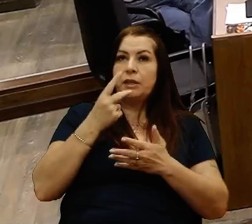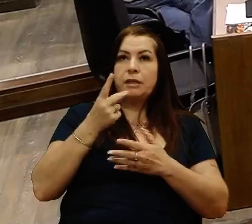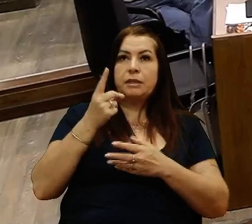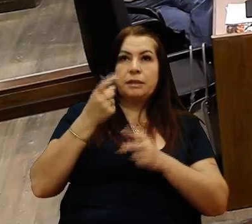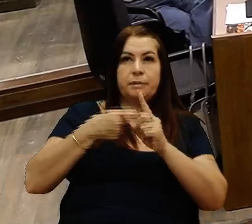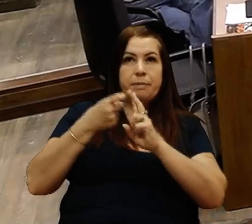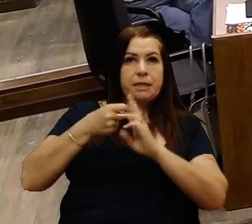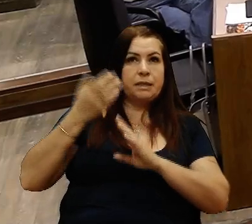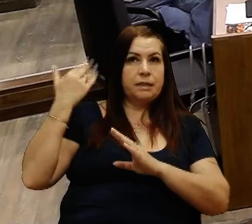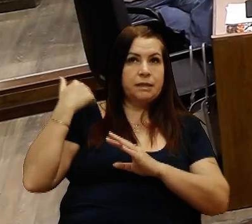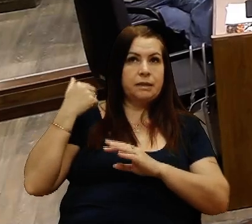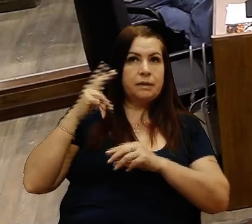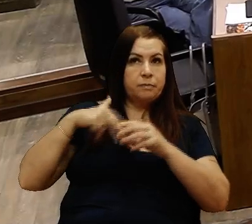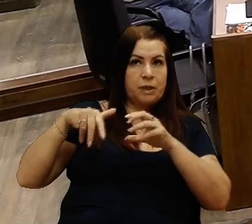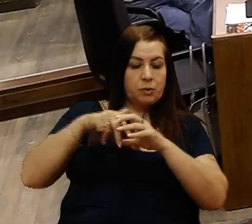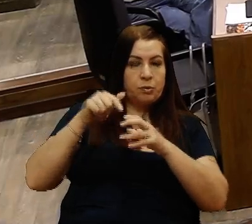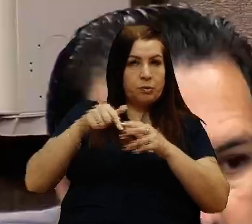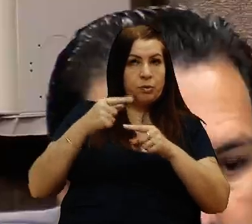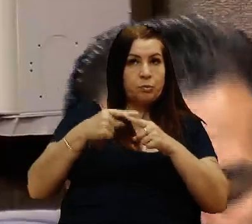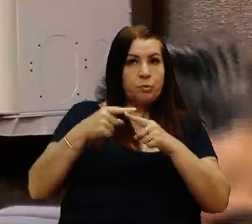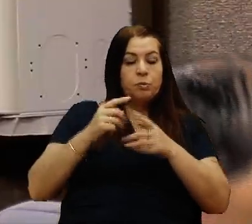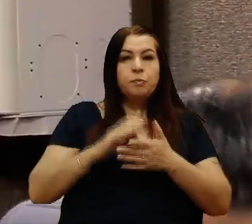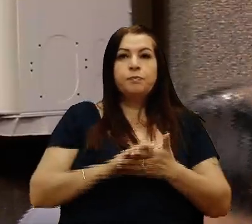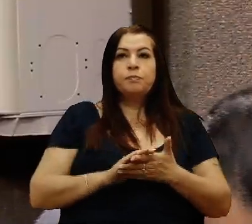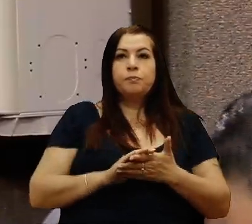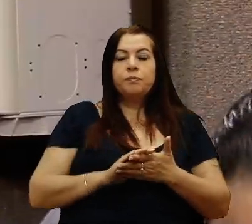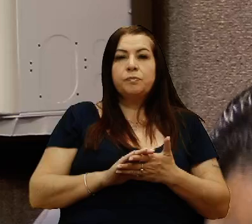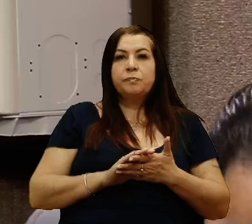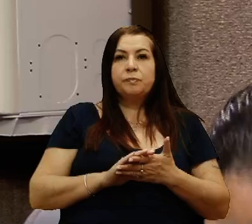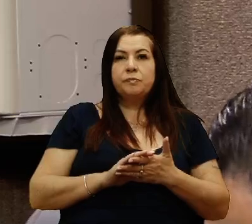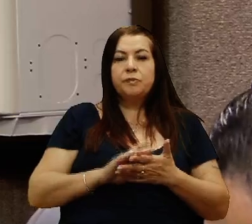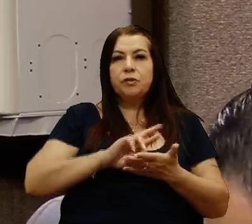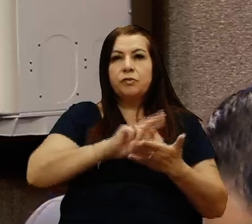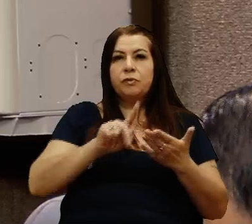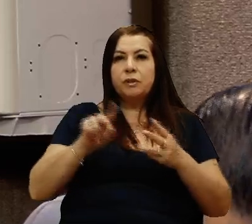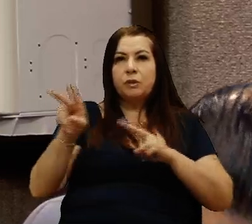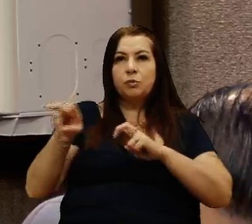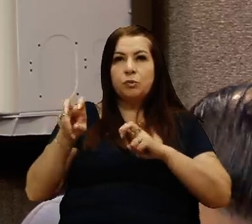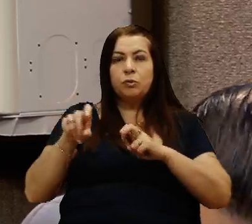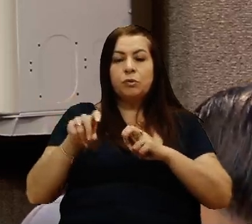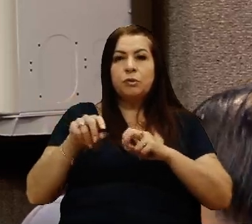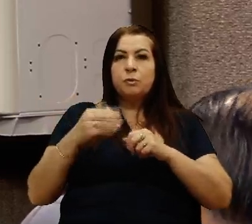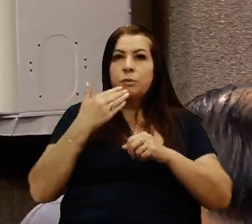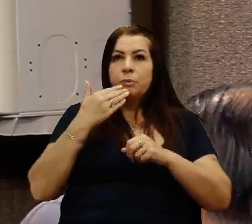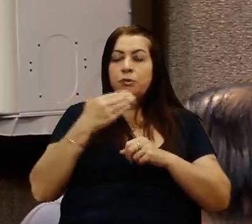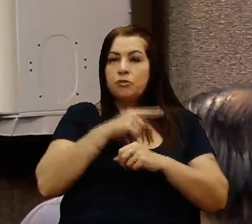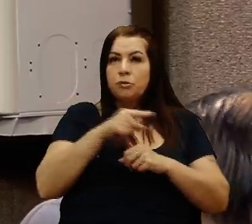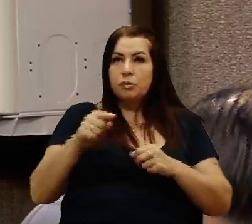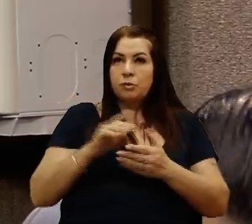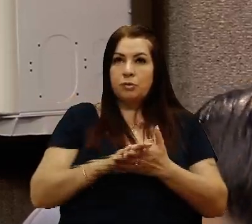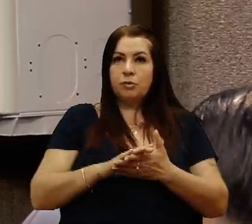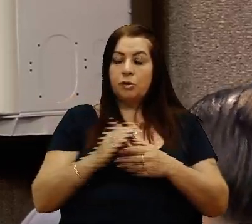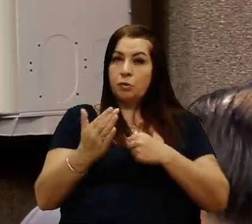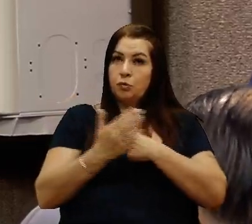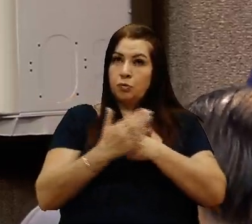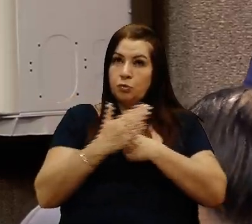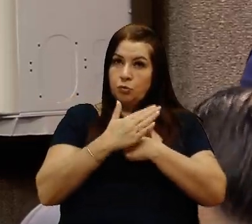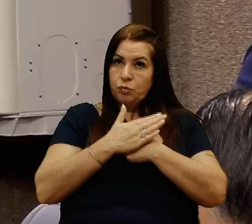grande expediente, por conta de vários agricultores que me solicitaram ajuda na